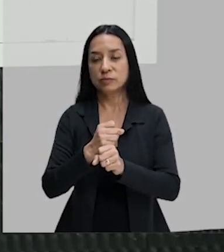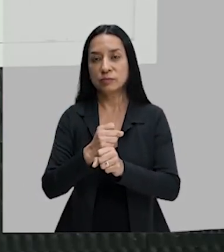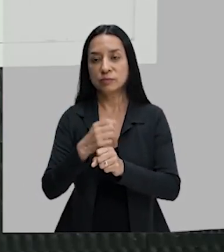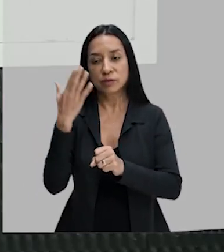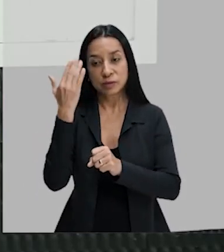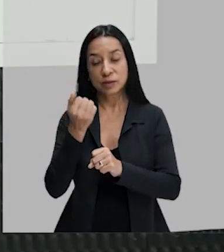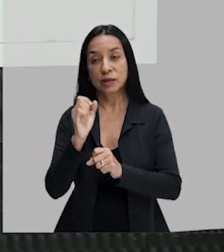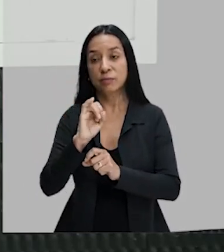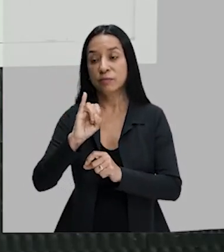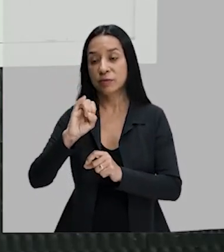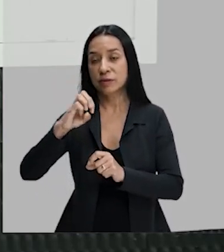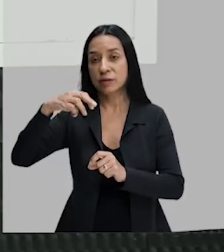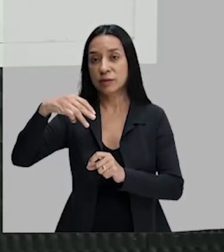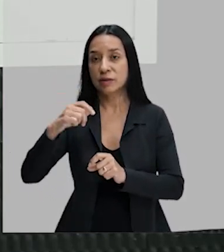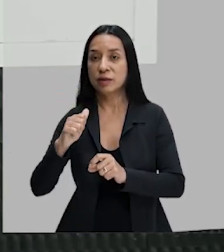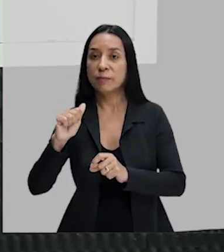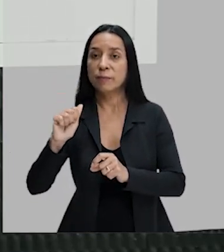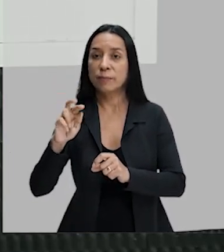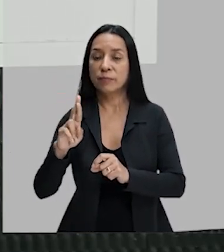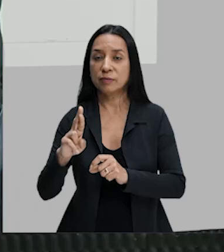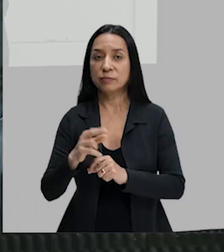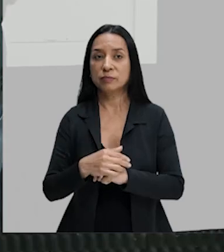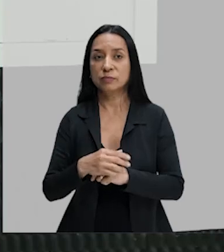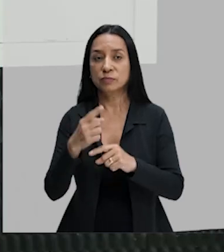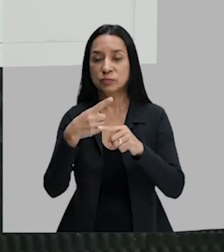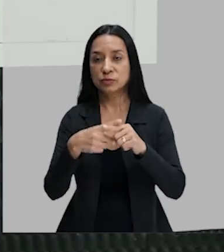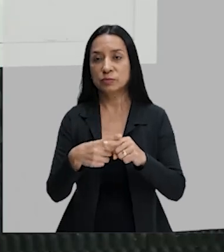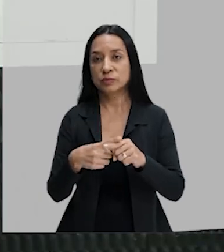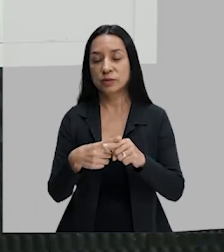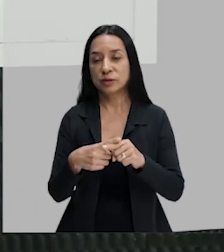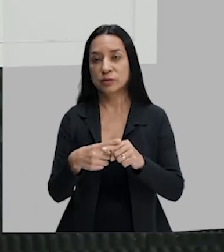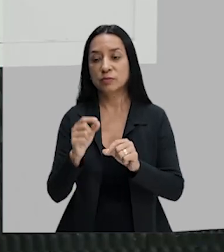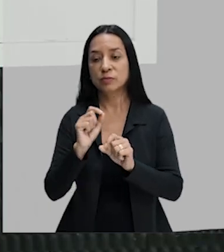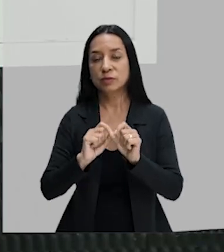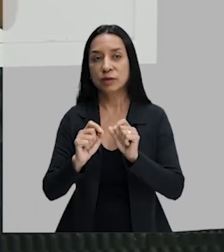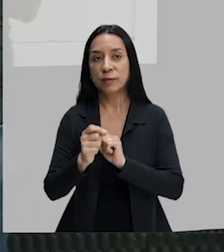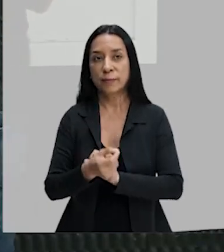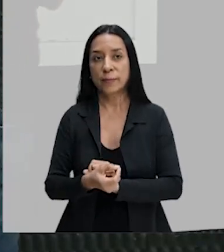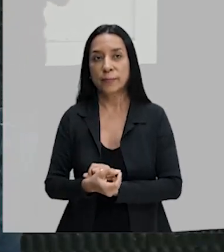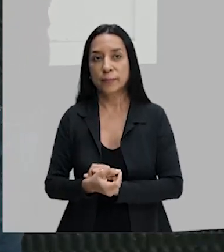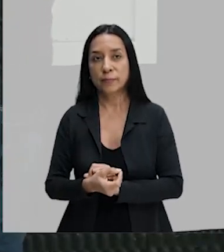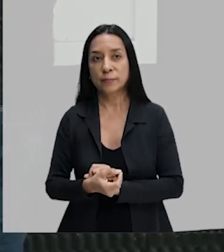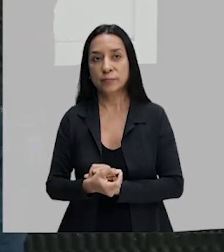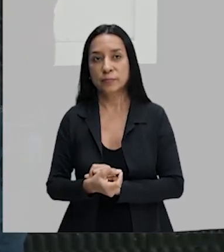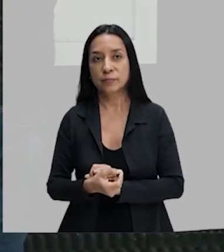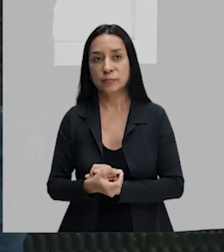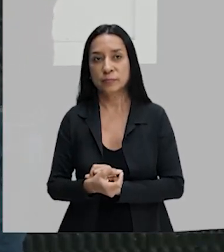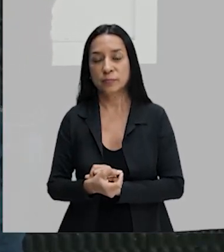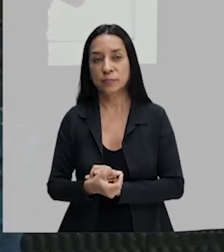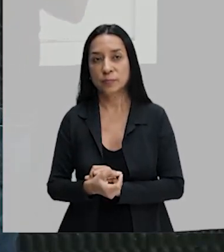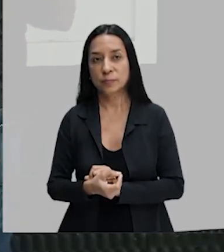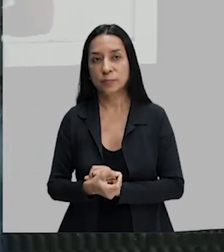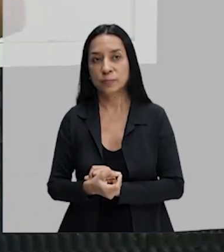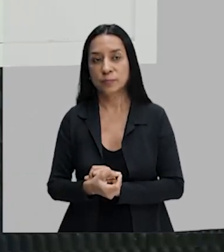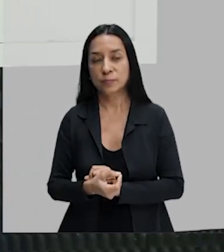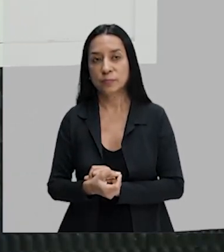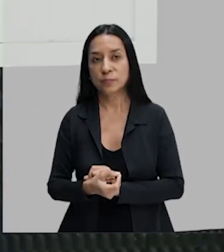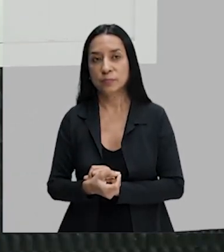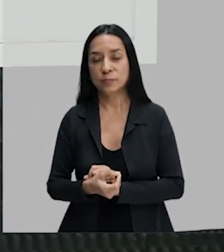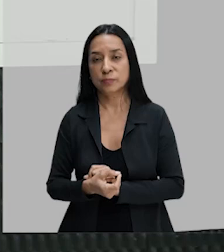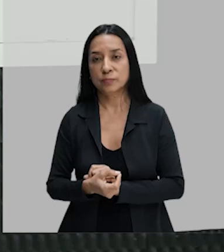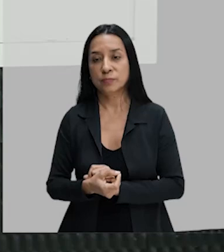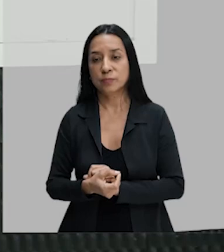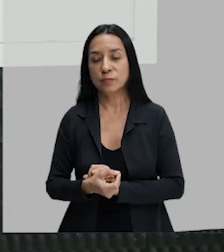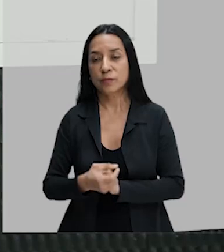ímpar, multiplicado aqui pelo menor complementar do elemento A32. Terceira